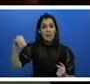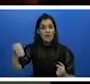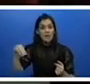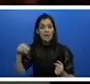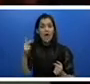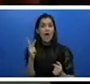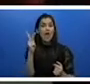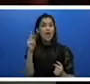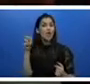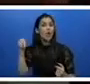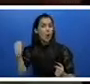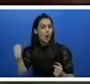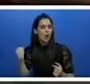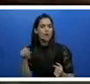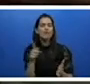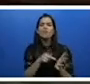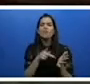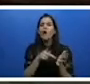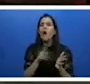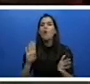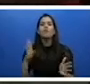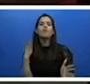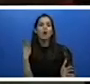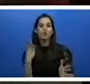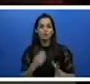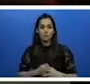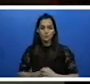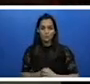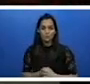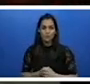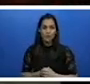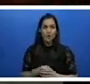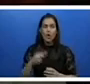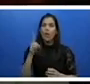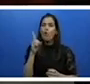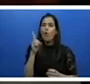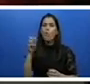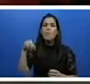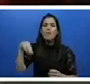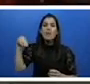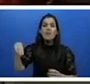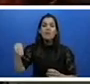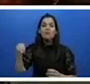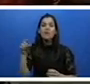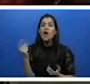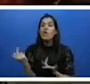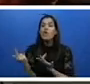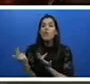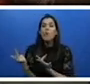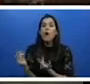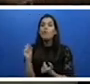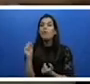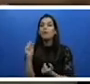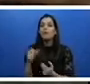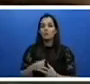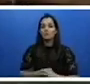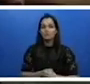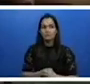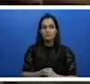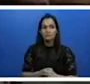por verdadeiro ou falso? 1 milímetro é a mesma coisa